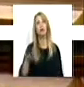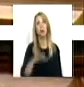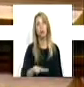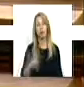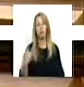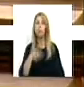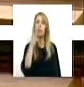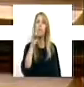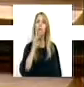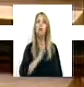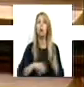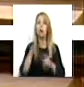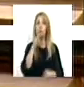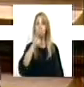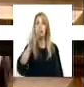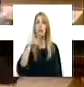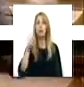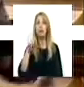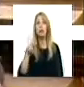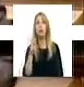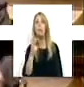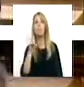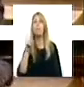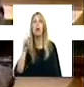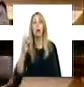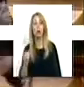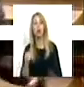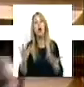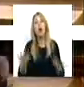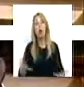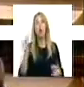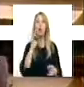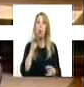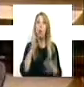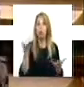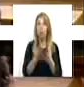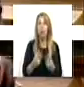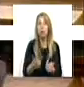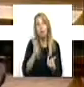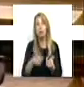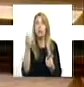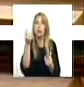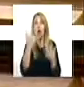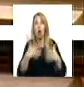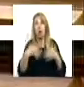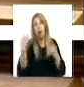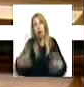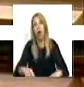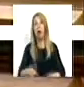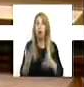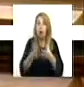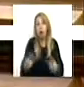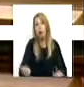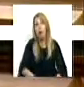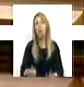Dizia a Sra. Deputada Cecília Meireles que aquilo que importa agora para resolver a situação é haver dotação orçamental. É bem verdade, mas